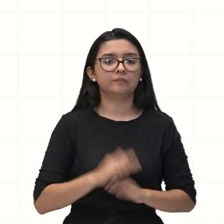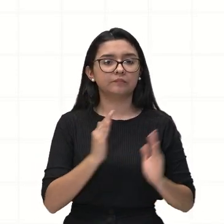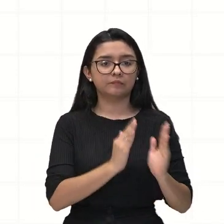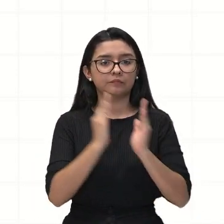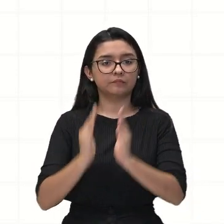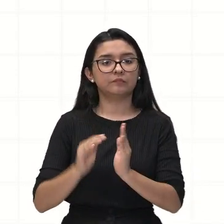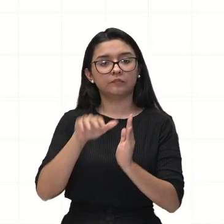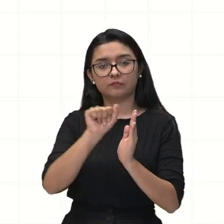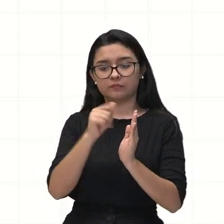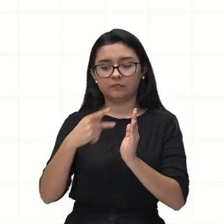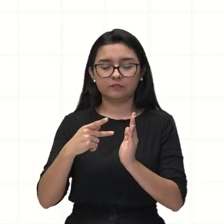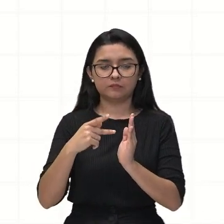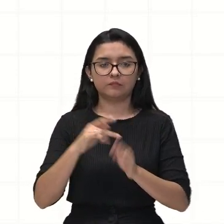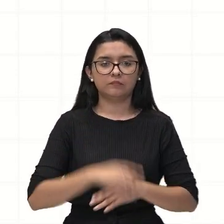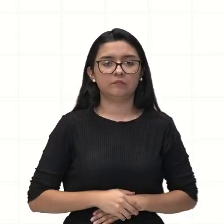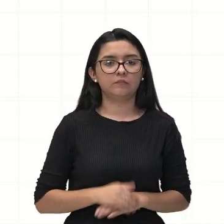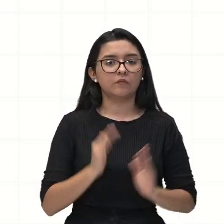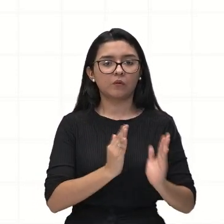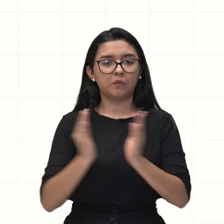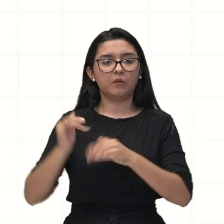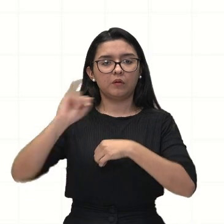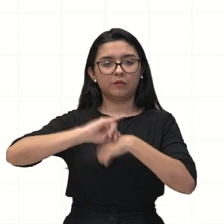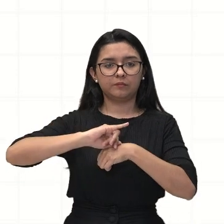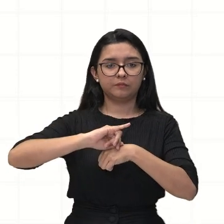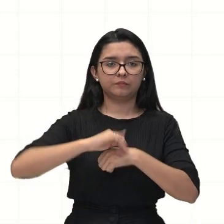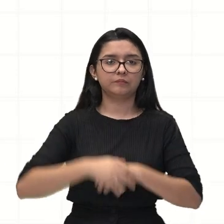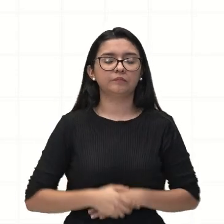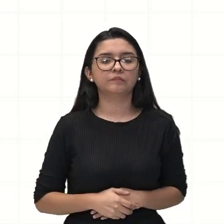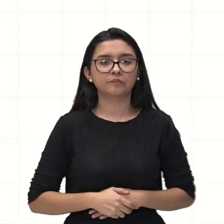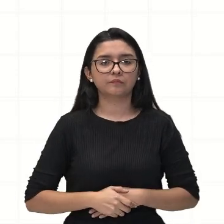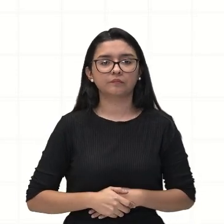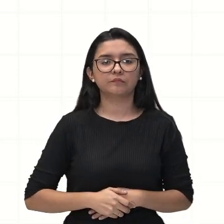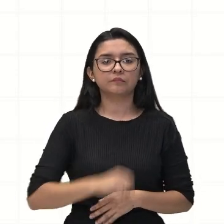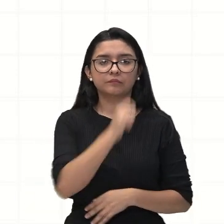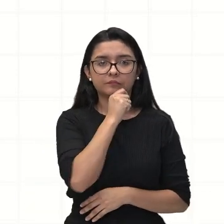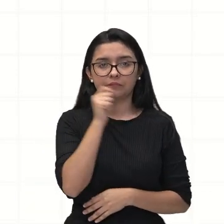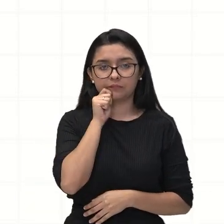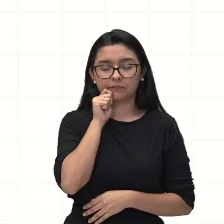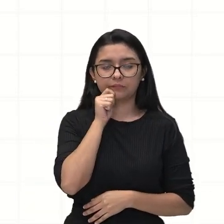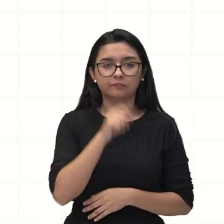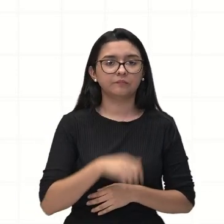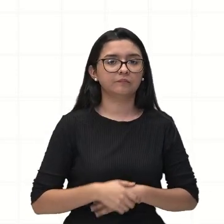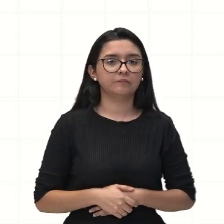Né? E sua capital, Macapá.